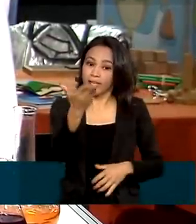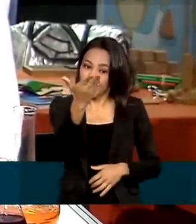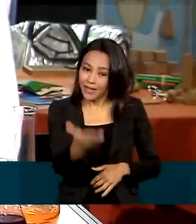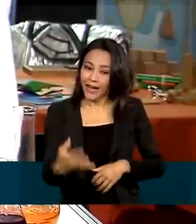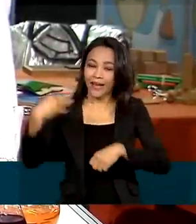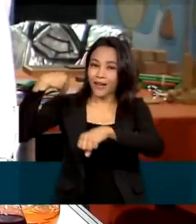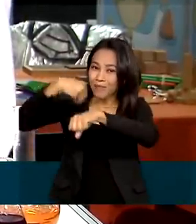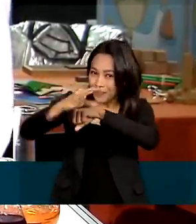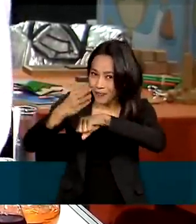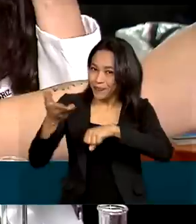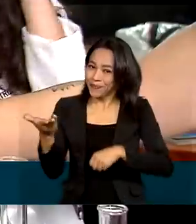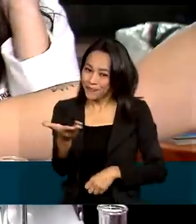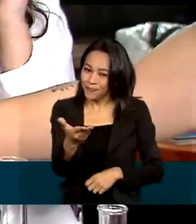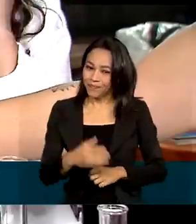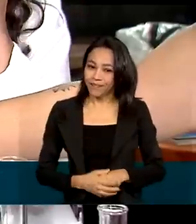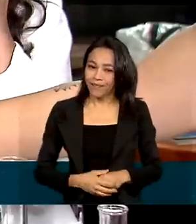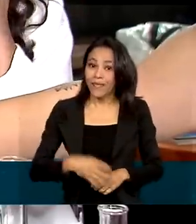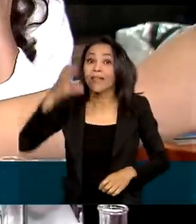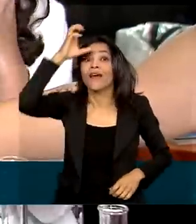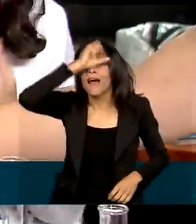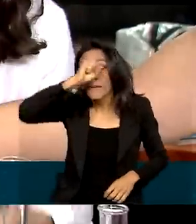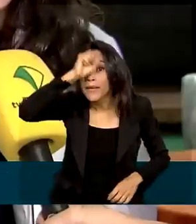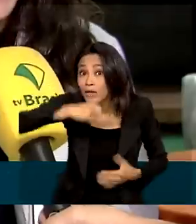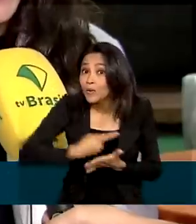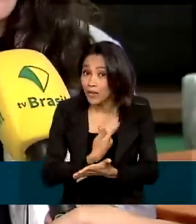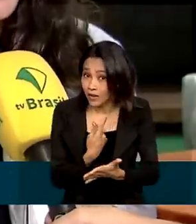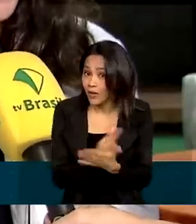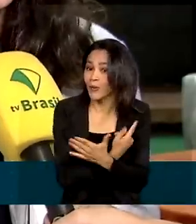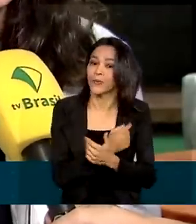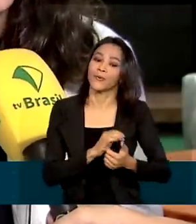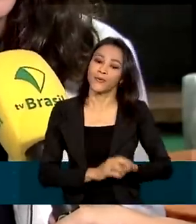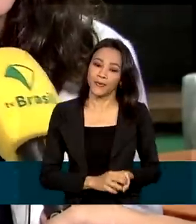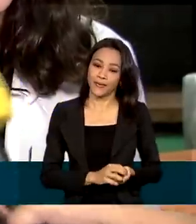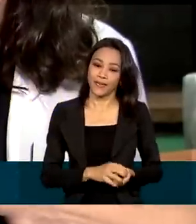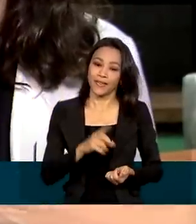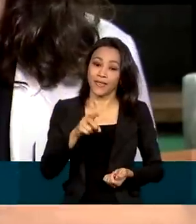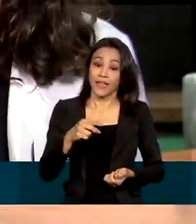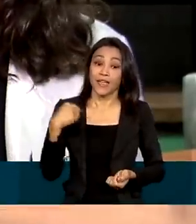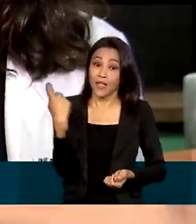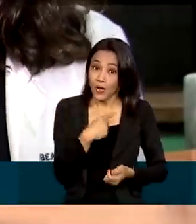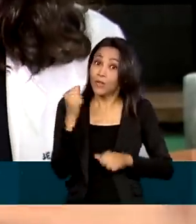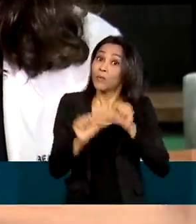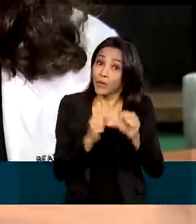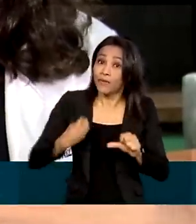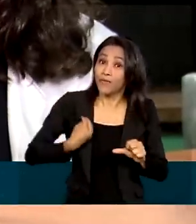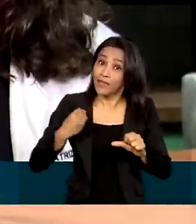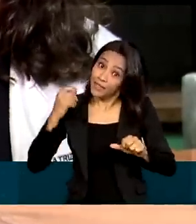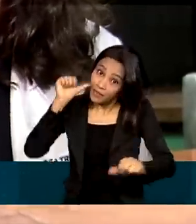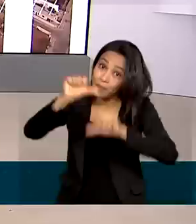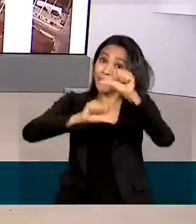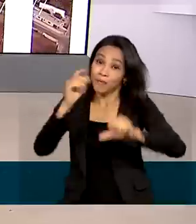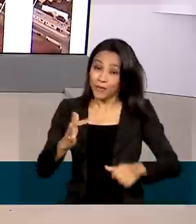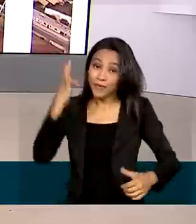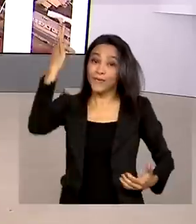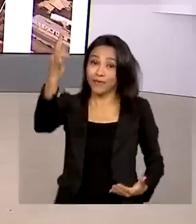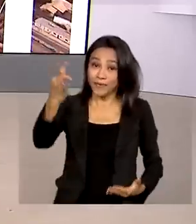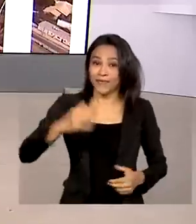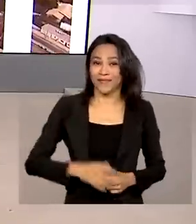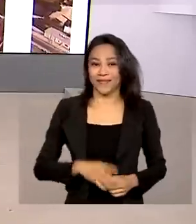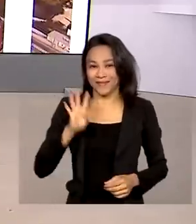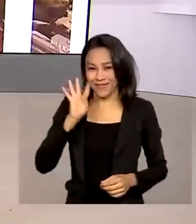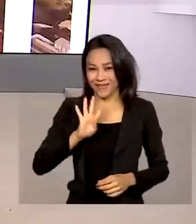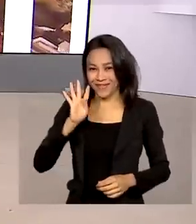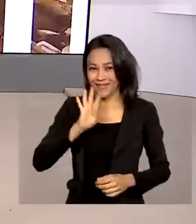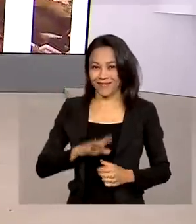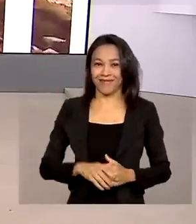nossas cientistas. Aprenda com os erros. A ciência muda vidas e transforma o futuro. Que bacana,